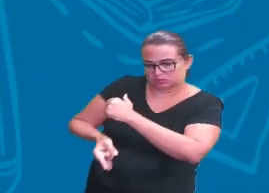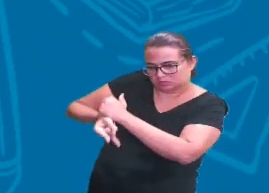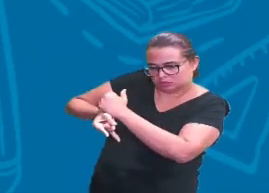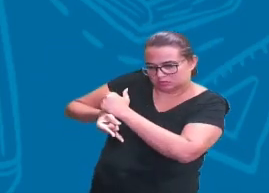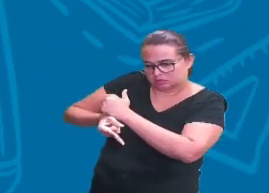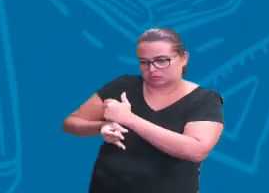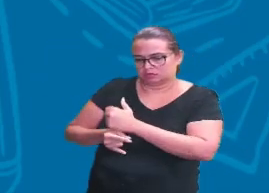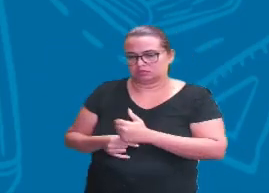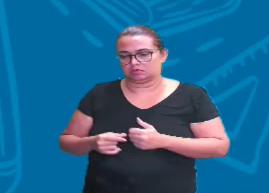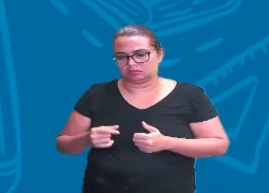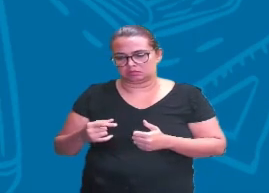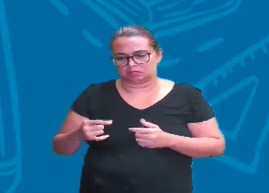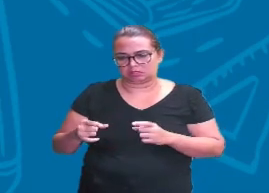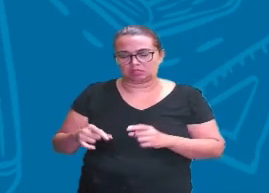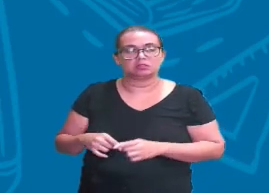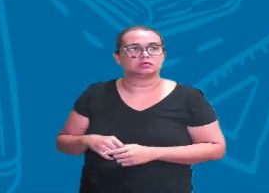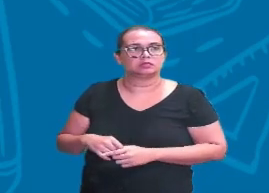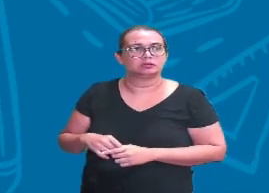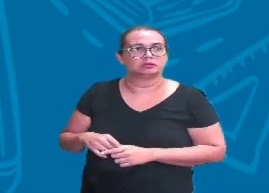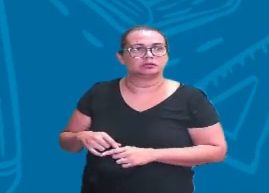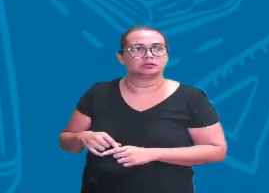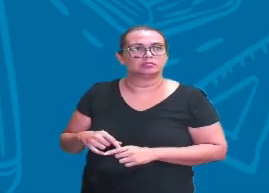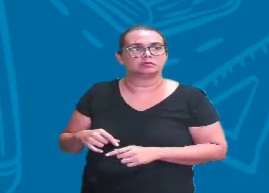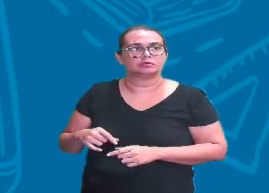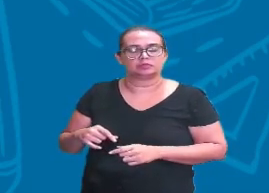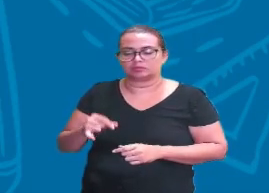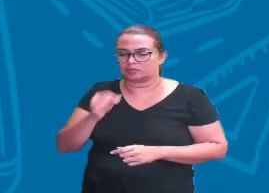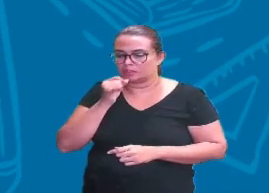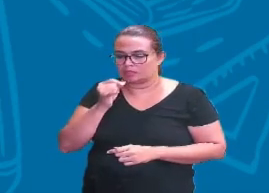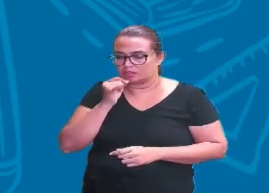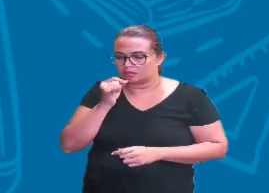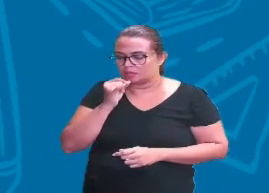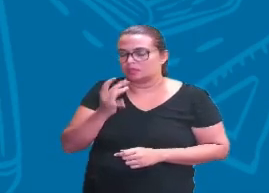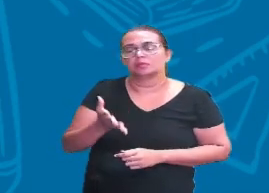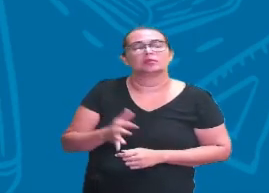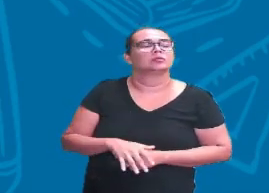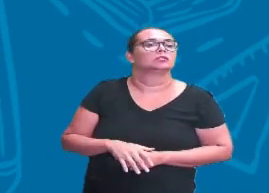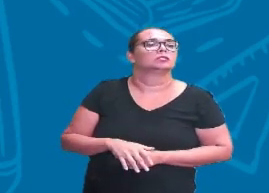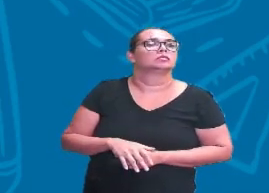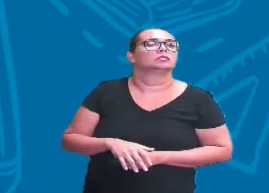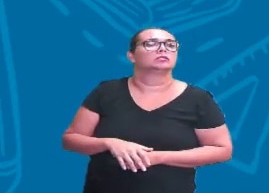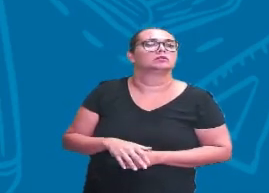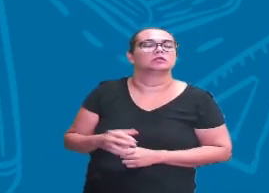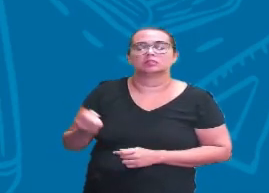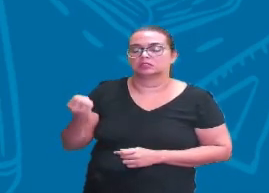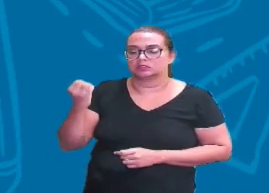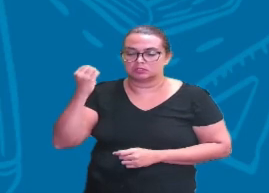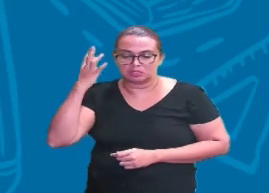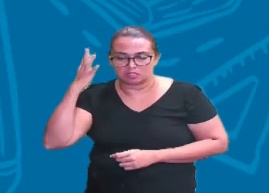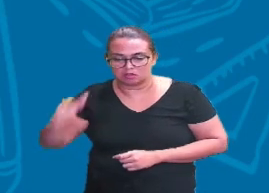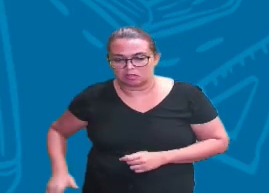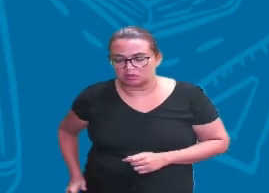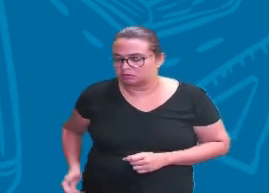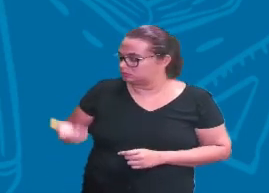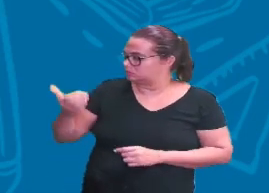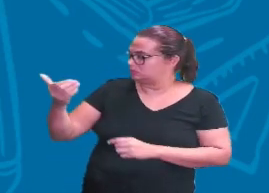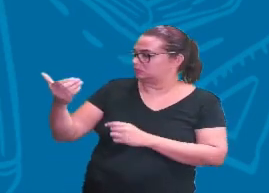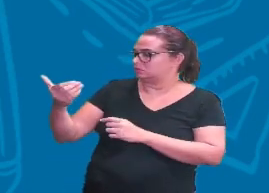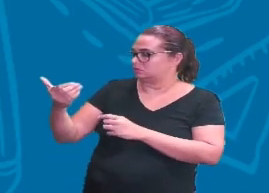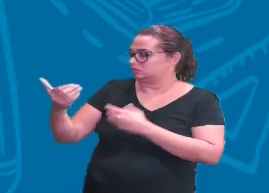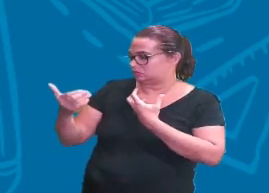agora com o celular na mão, existe uma força de atração entre o seu celular e você. Mas essa força gravitacional, ela